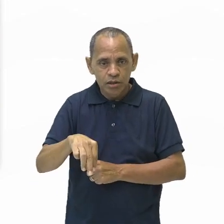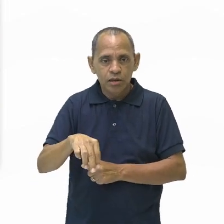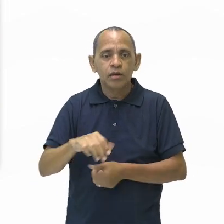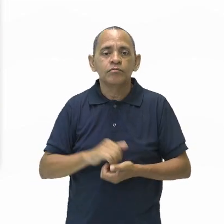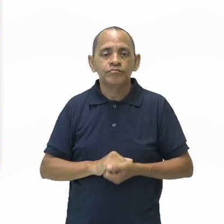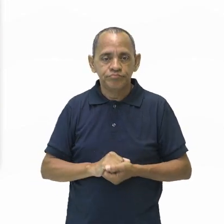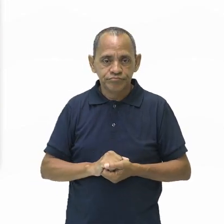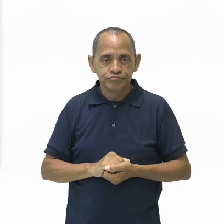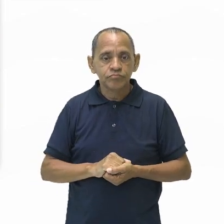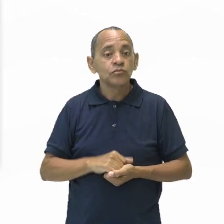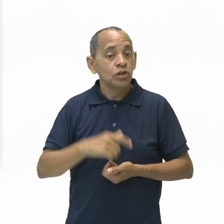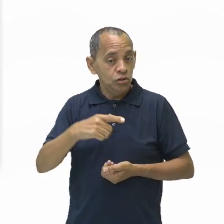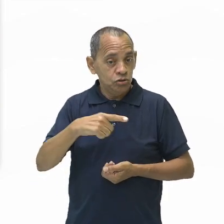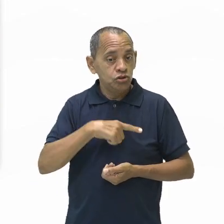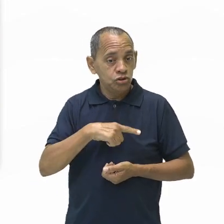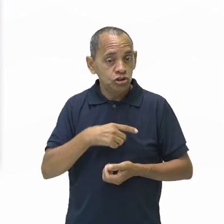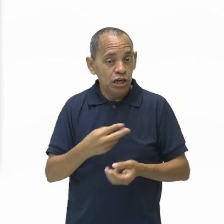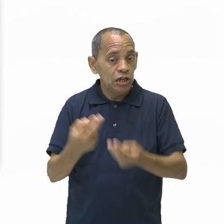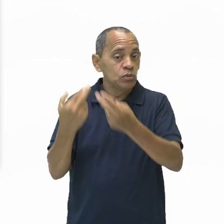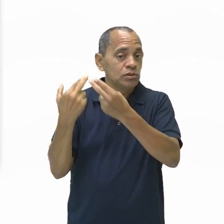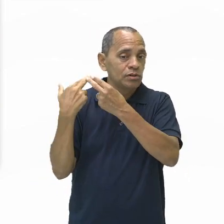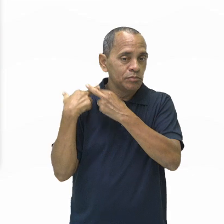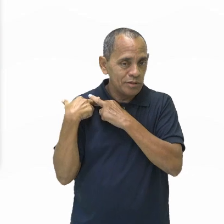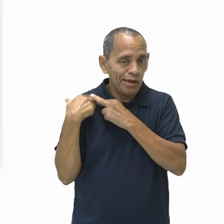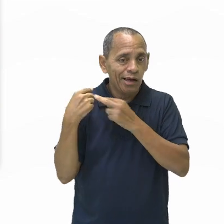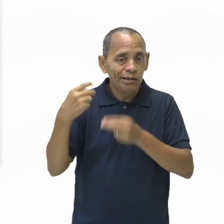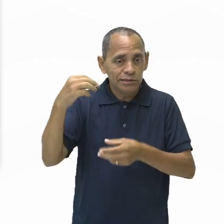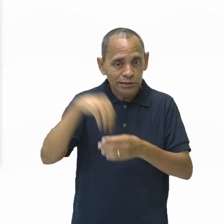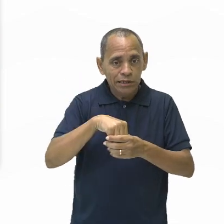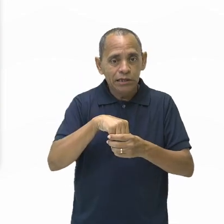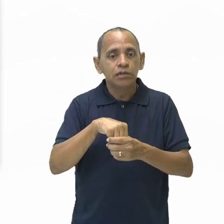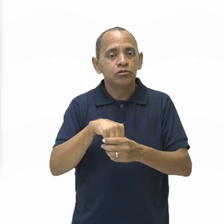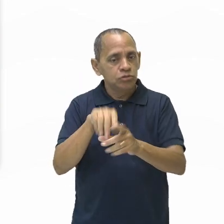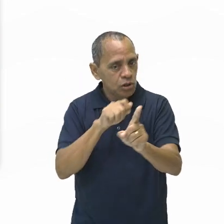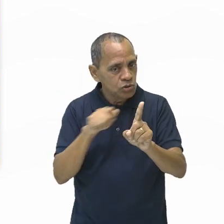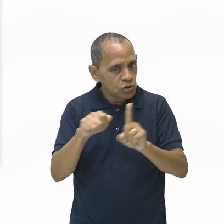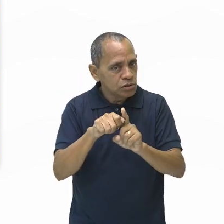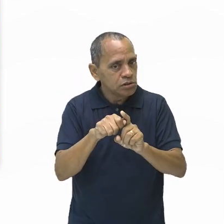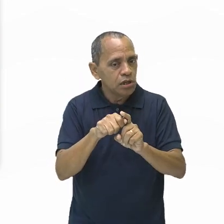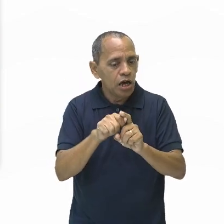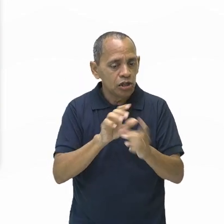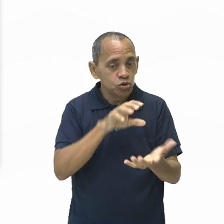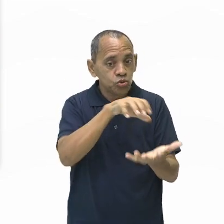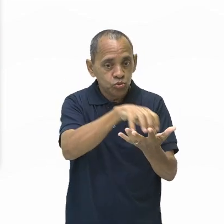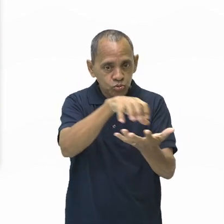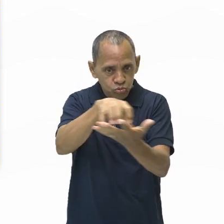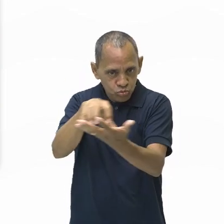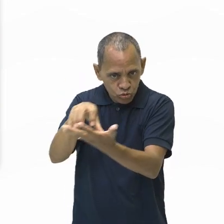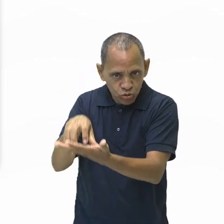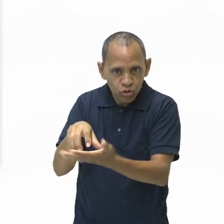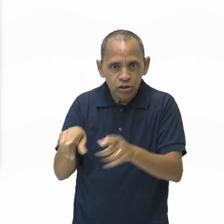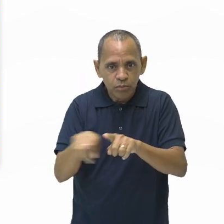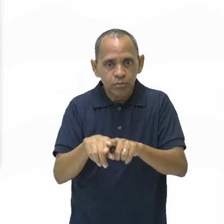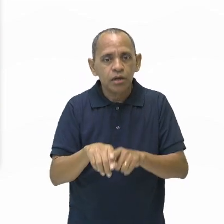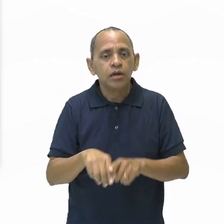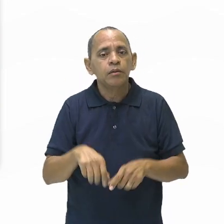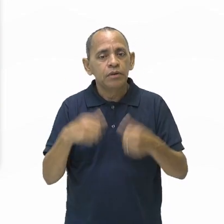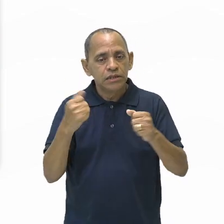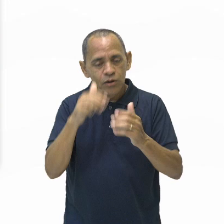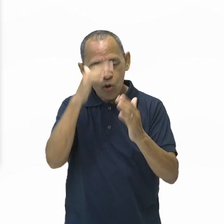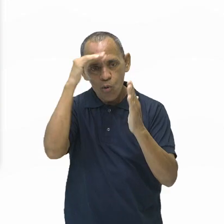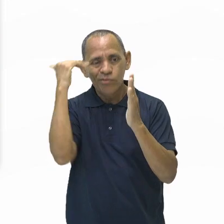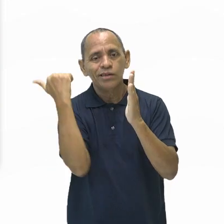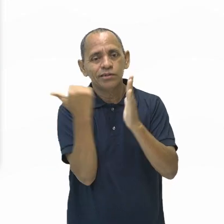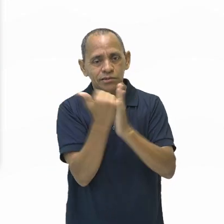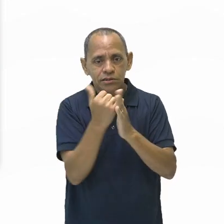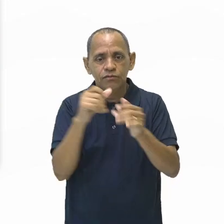dela. Então, ela era limitada a essa função. A função dela era se guardar, obedecer e